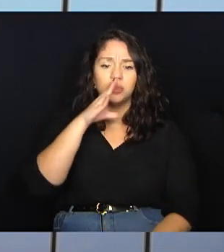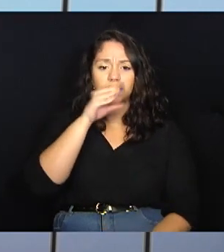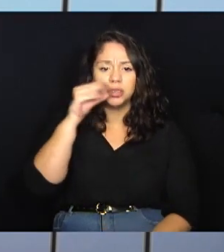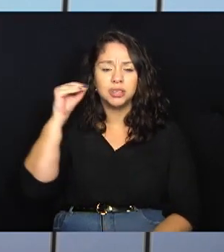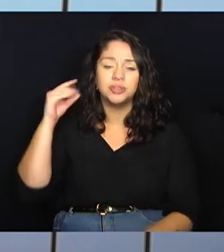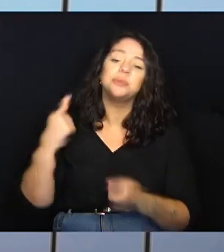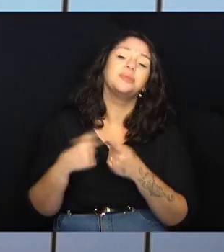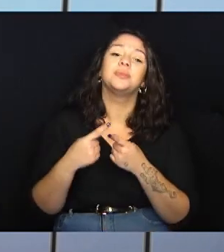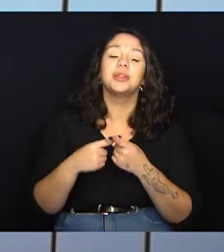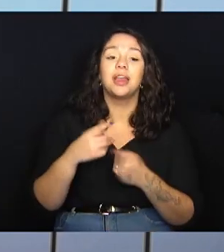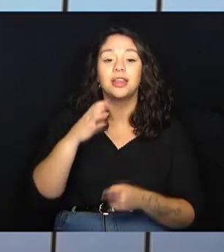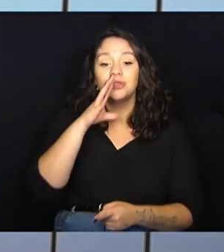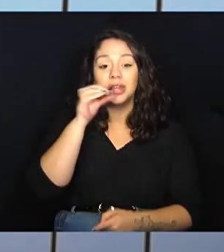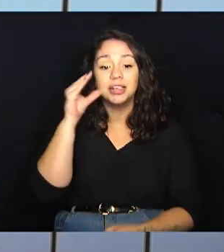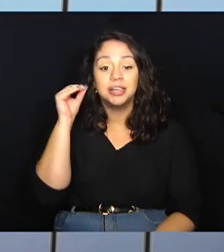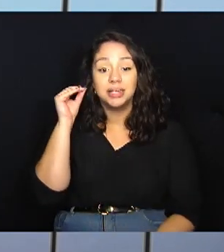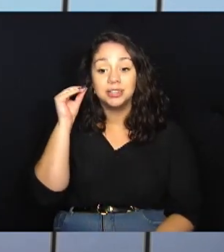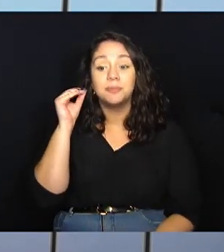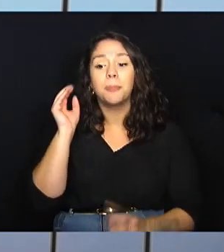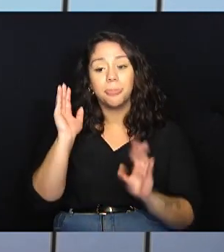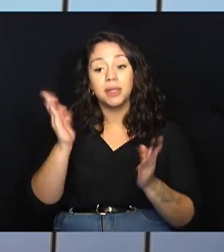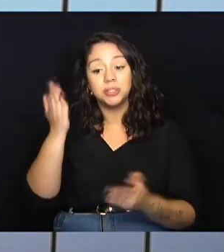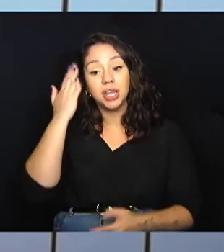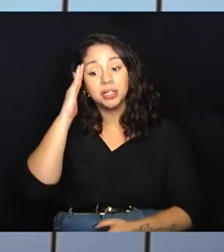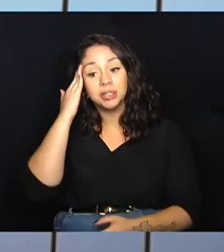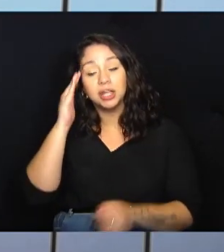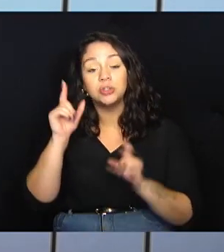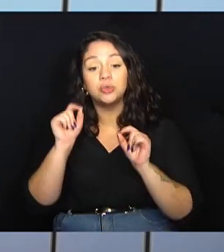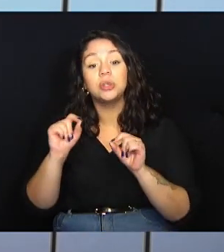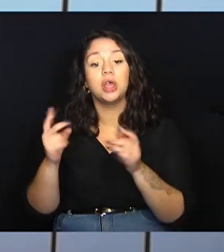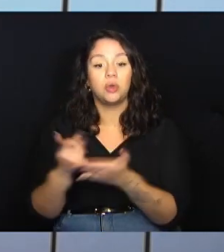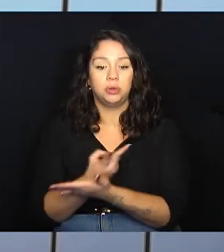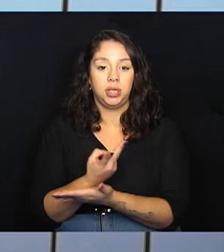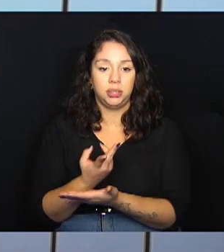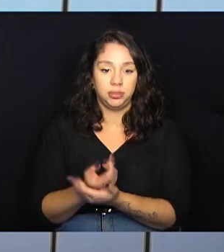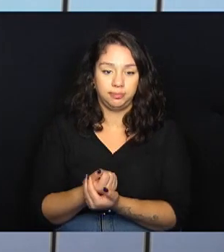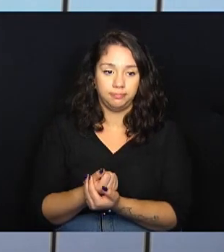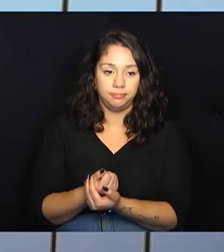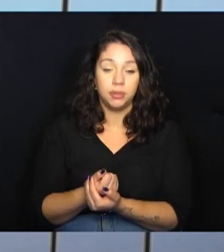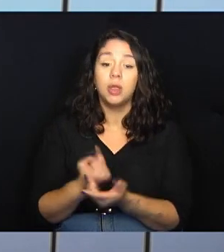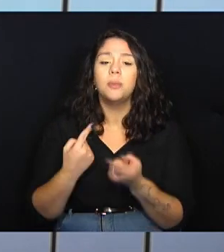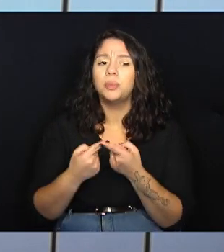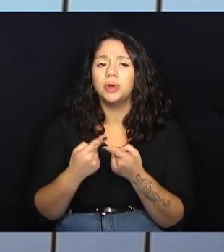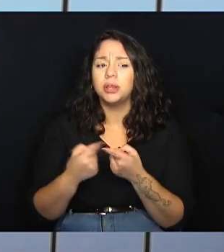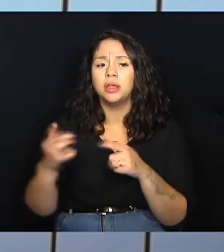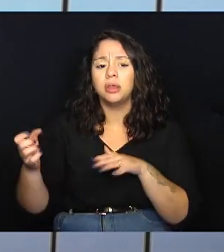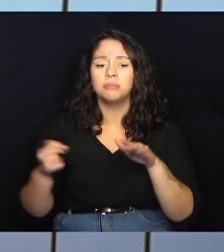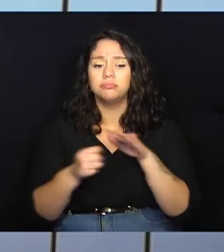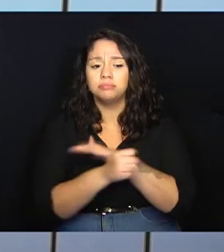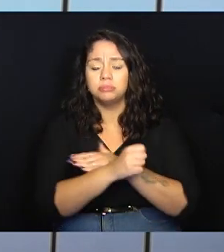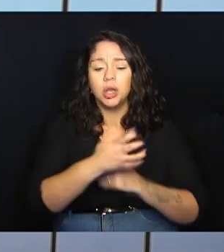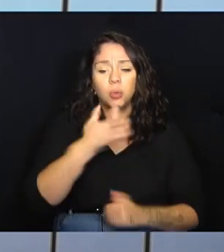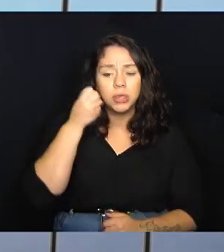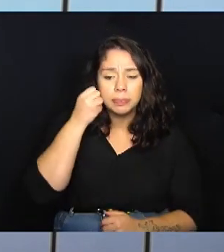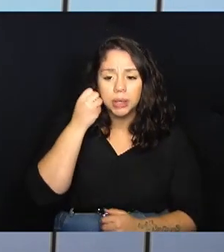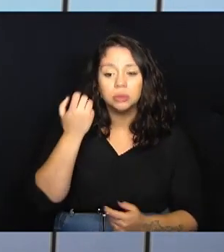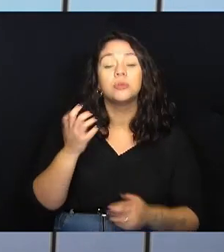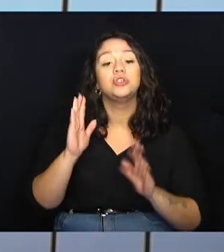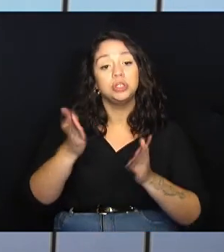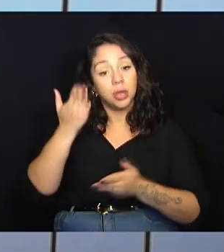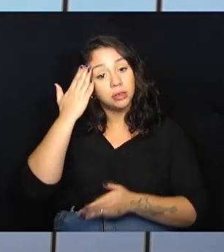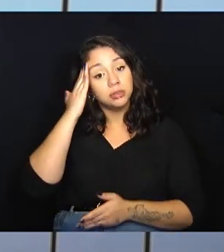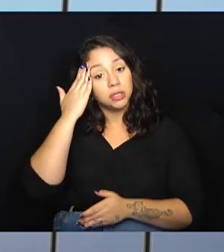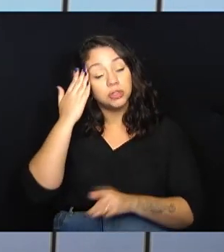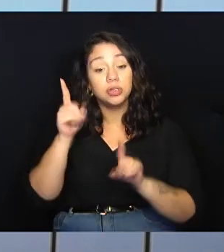porque o adolescente, ele compreende o que aconteceu, o porquê ele foi para um acolhimento, né, e também